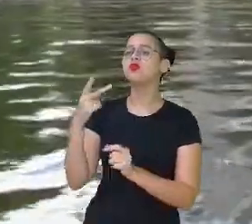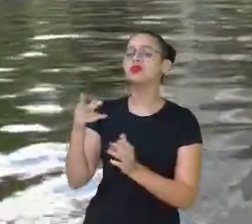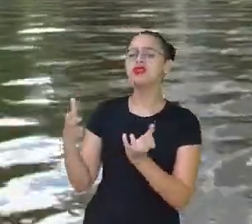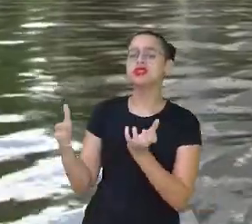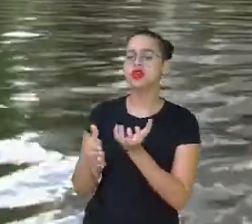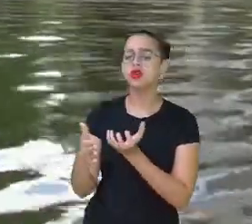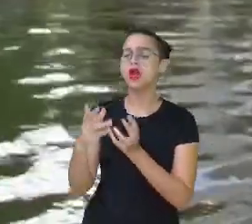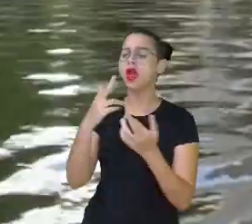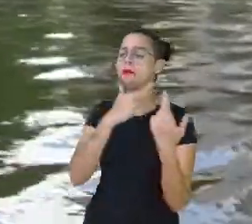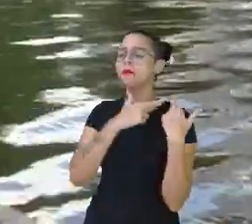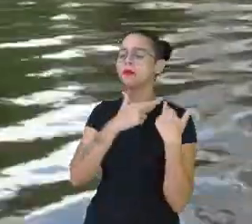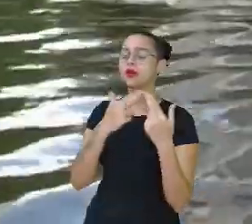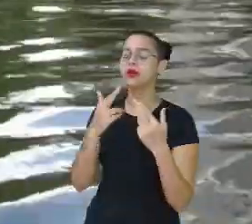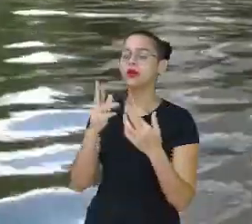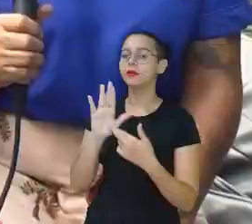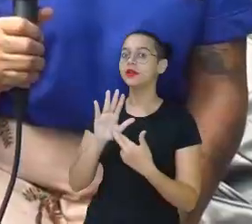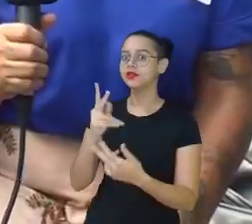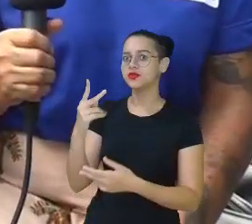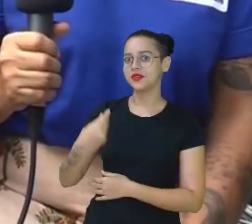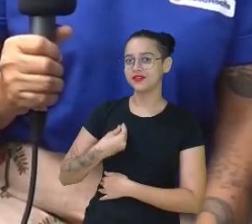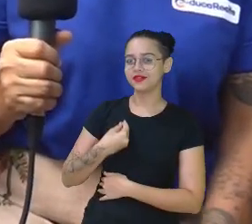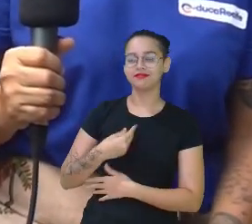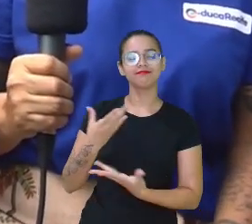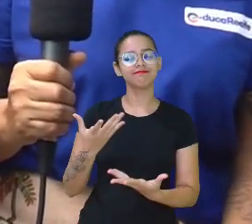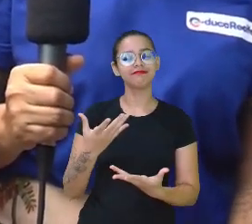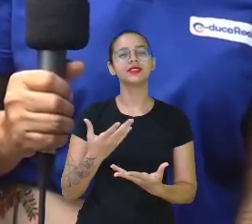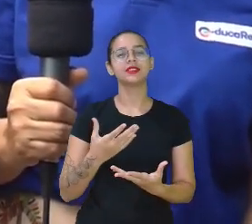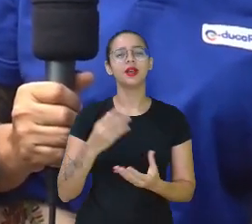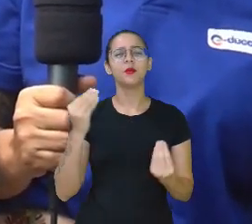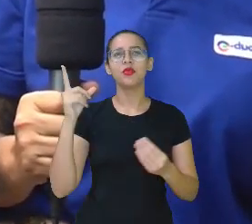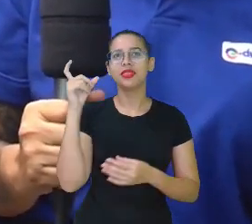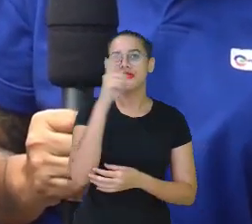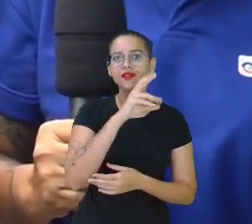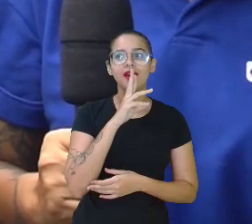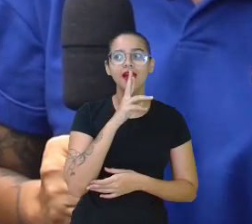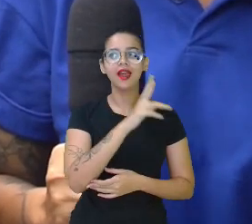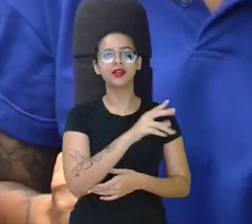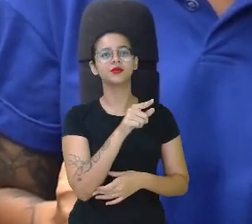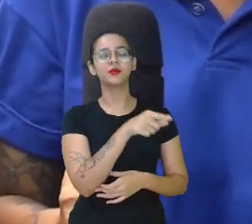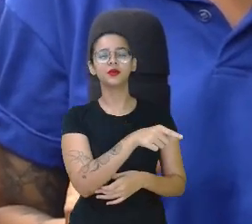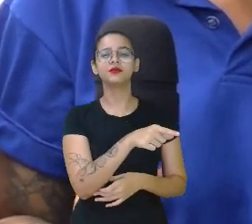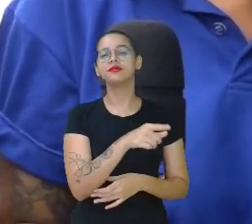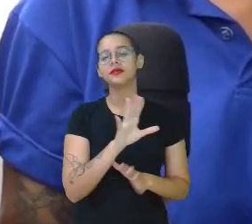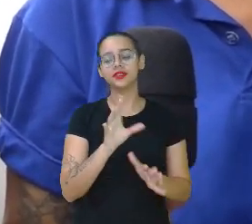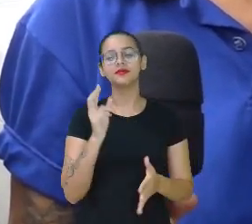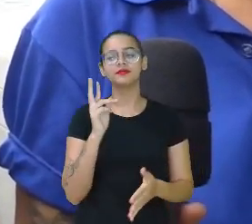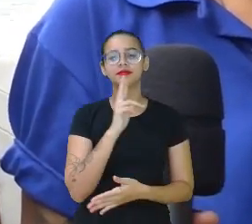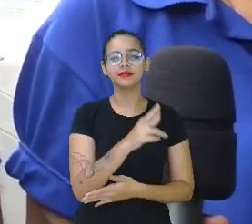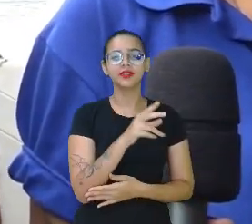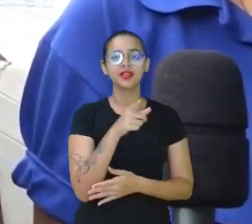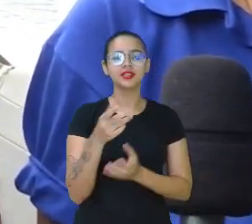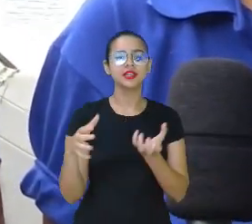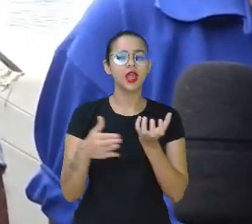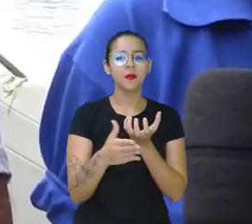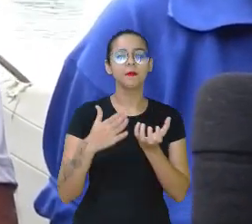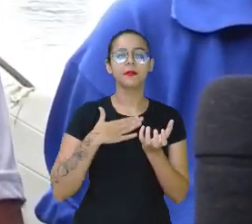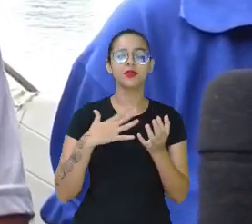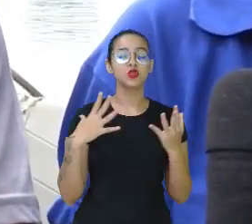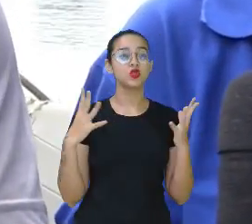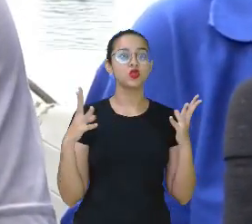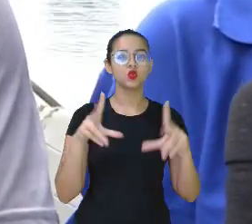rio representa em sua vida? Realmente fica muito difícil eu responder essas palavras, não responder. Esse rio para mim ele é